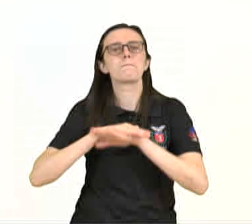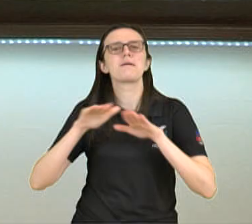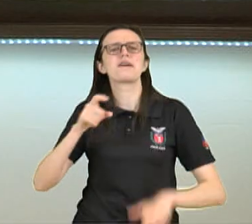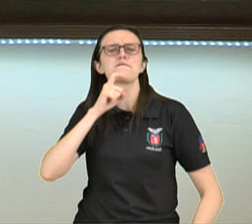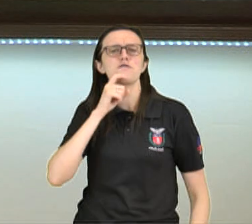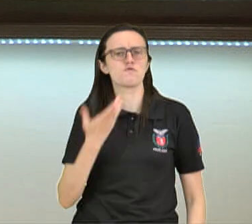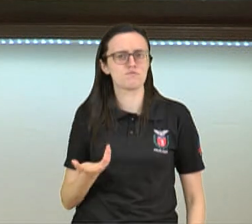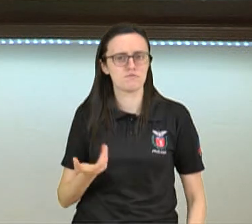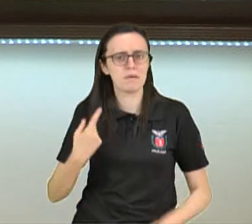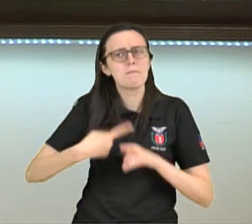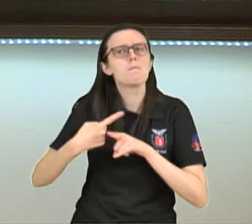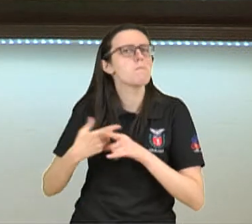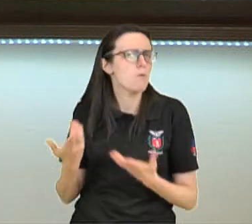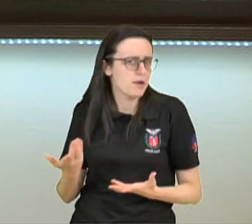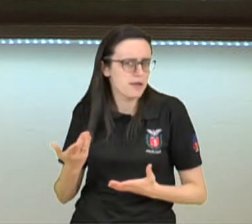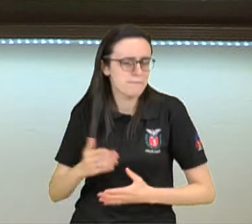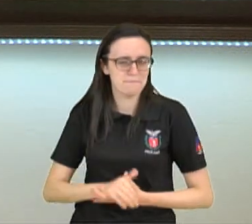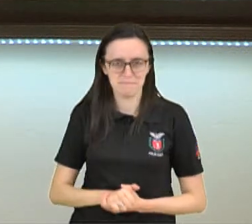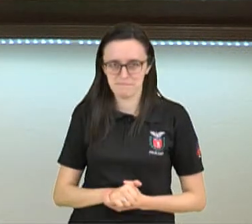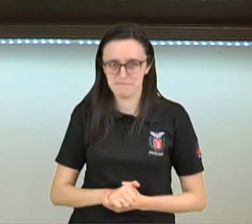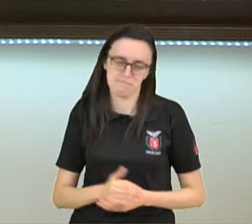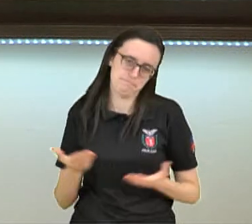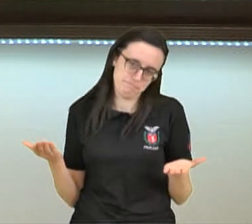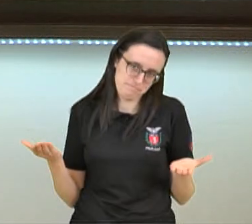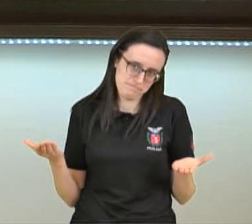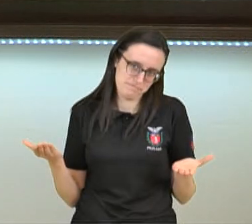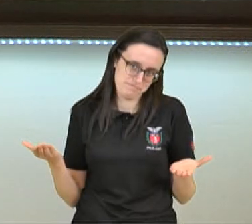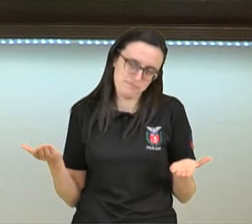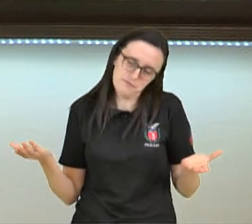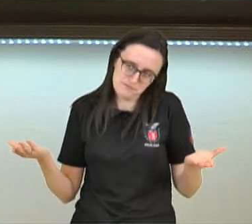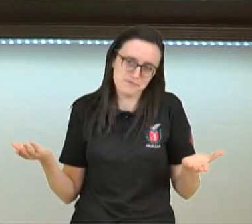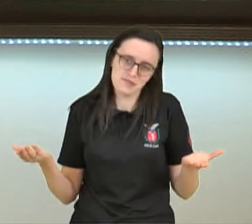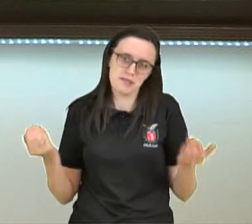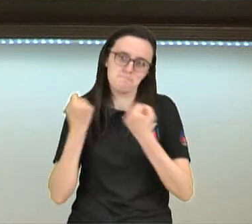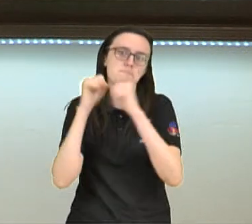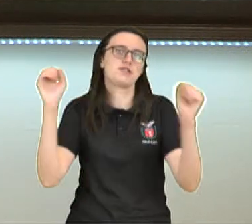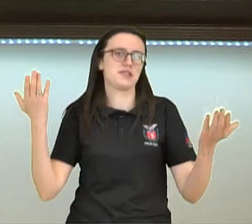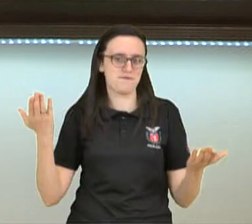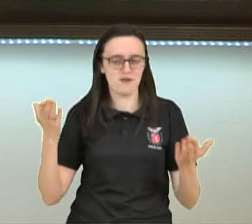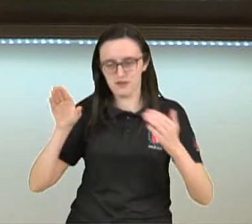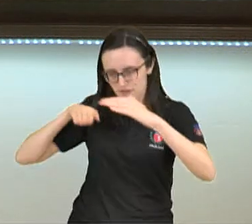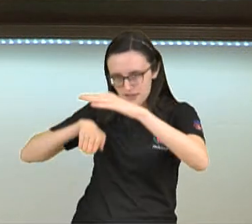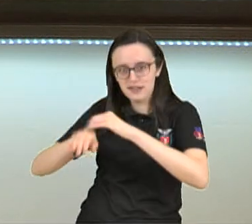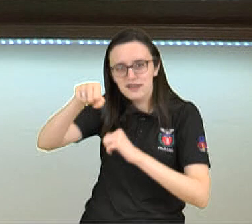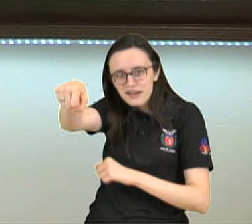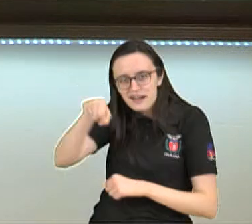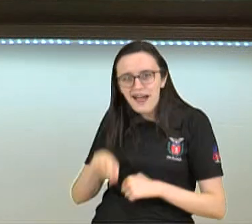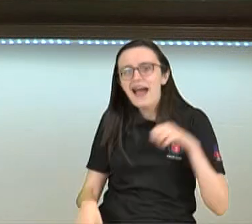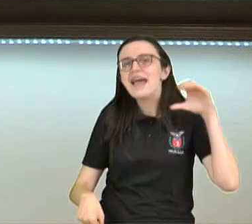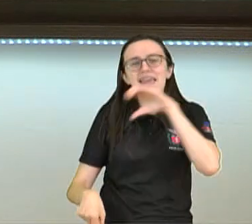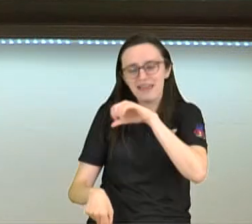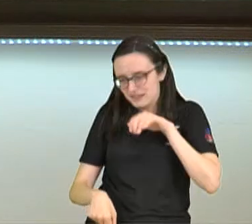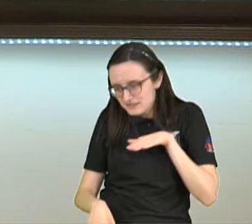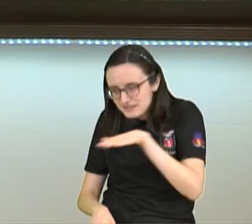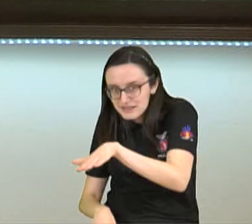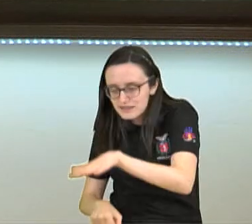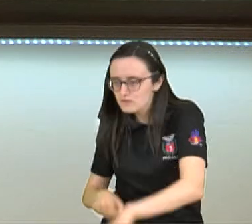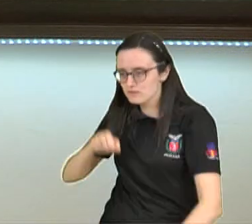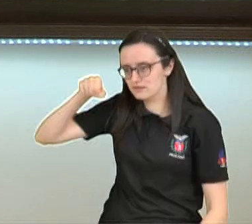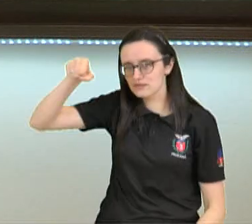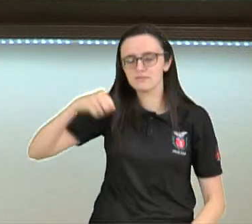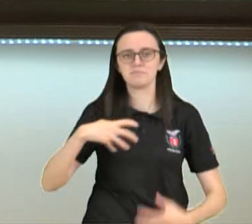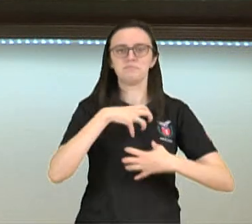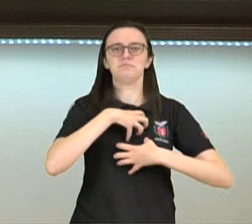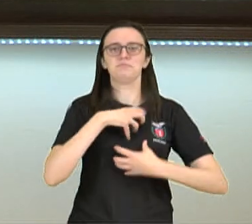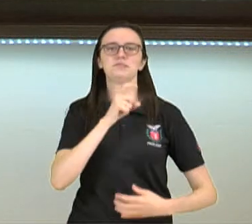que, que o gaturro já não tem mais frio? Horas. Não é possível, né? Agora ele está dentro de um forno, não é possível ele ter frio. Porque